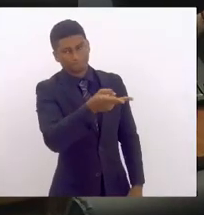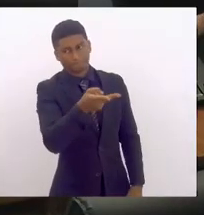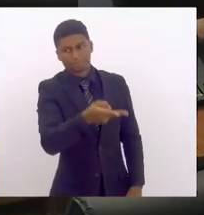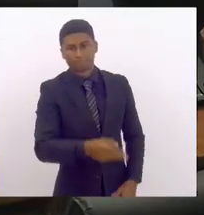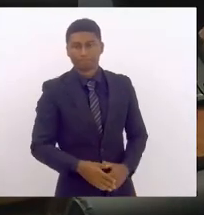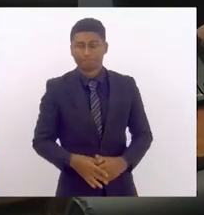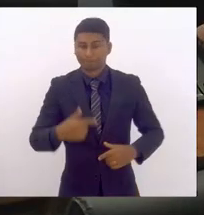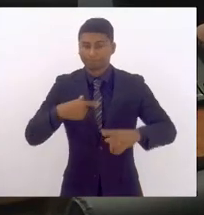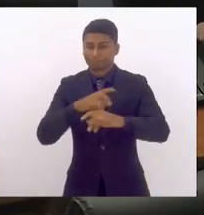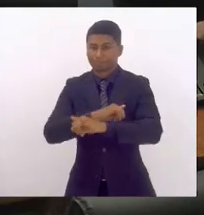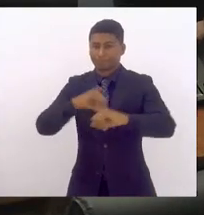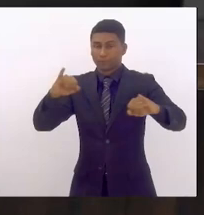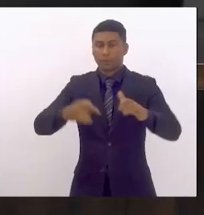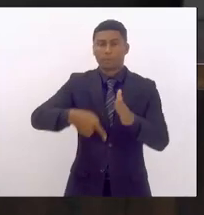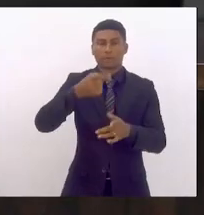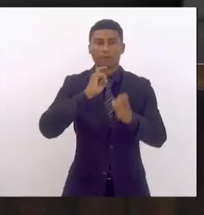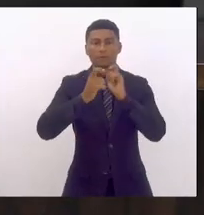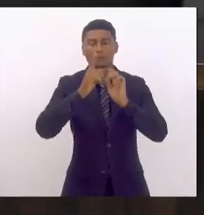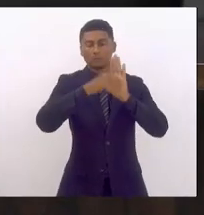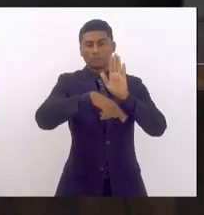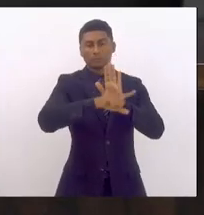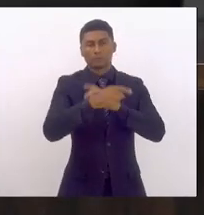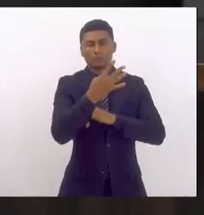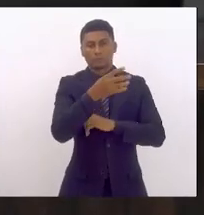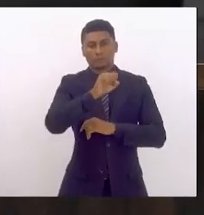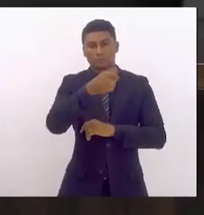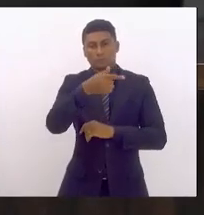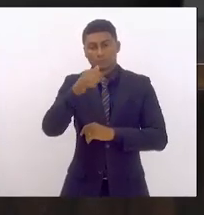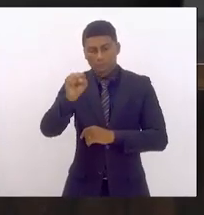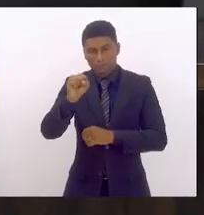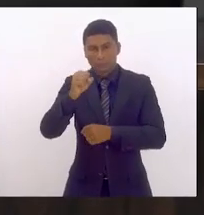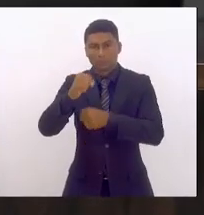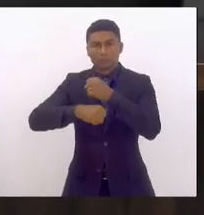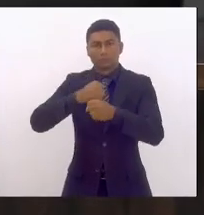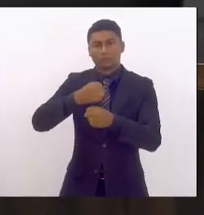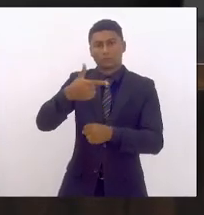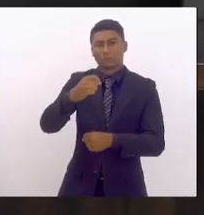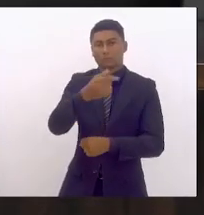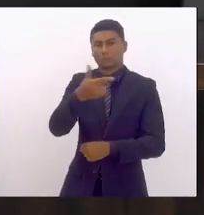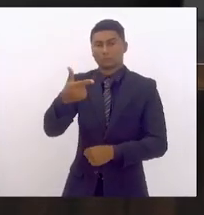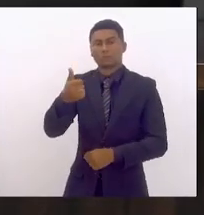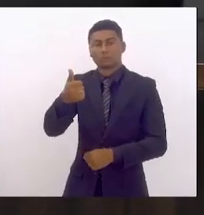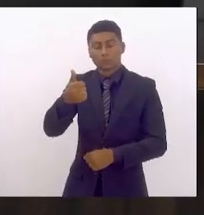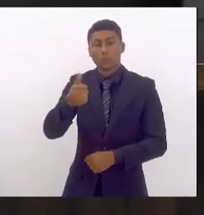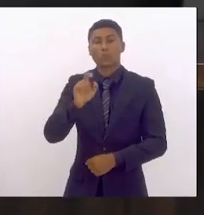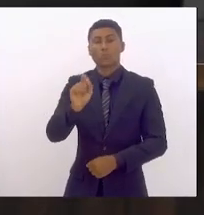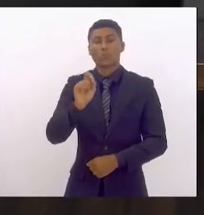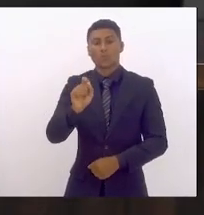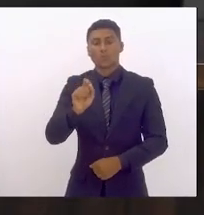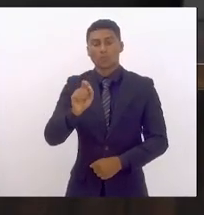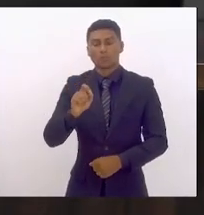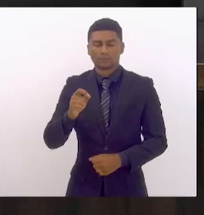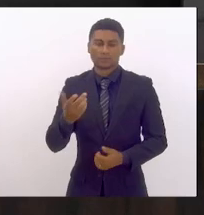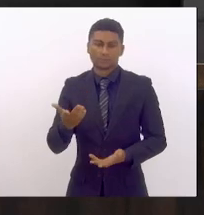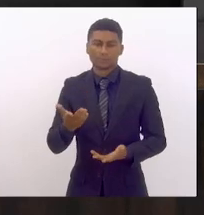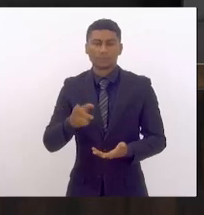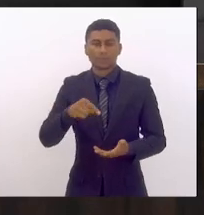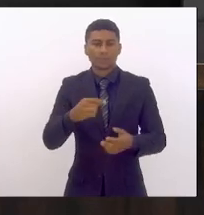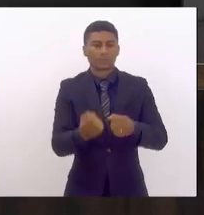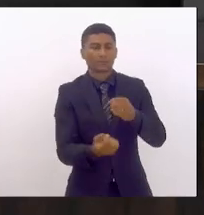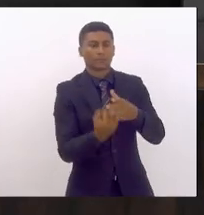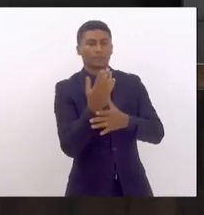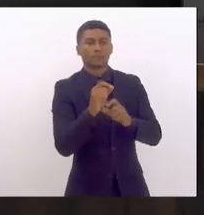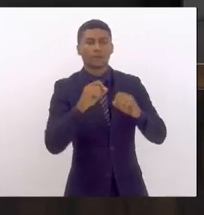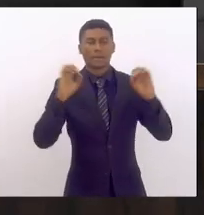em primeira discussão de autoria Deputado enfermeira Rejane que queria o programa mundo litoral de saúde